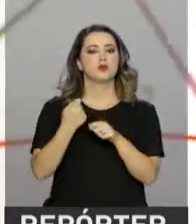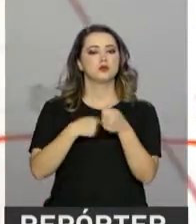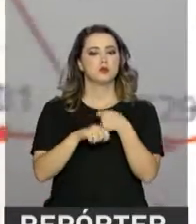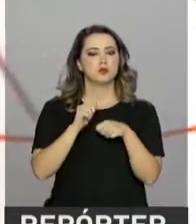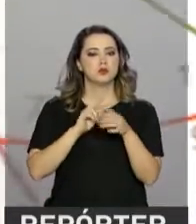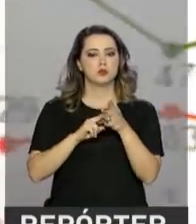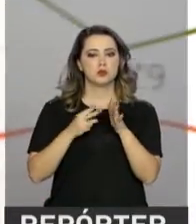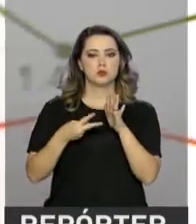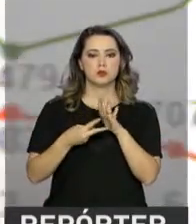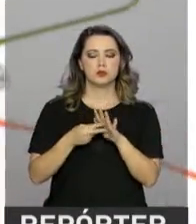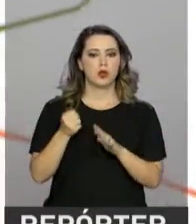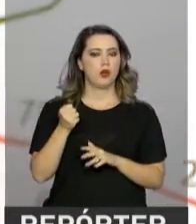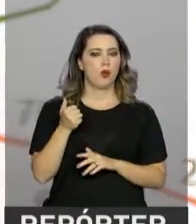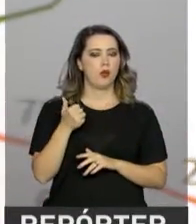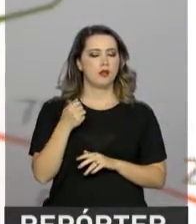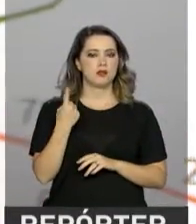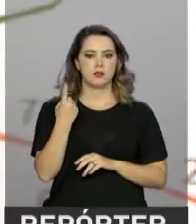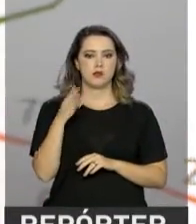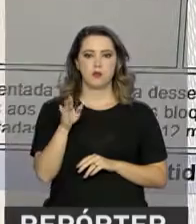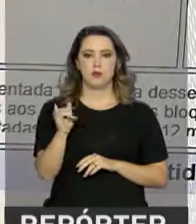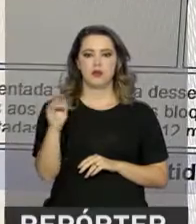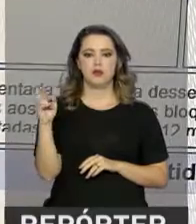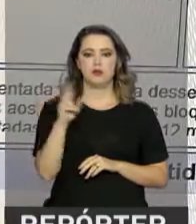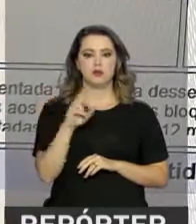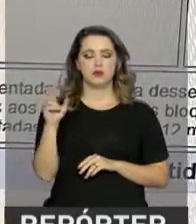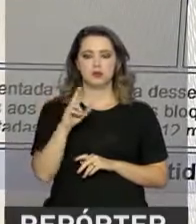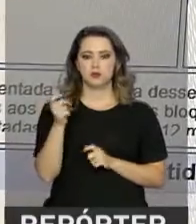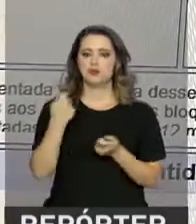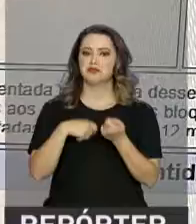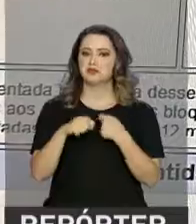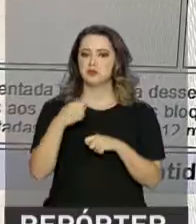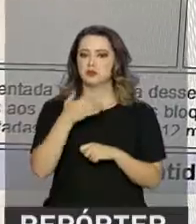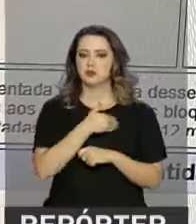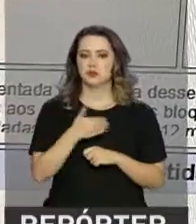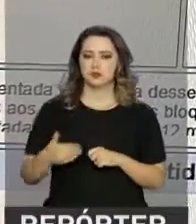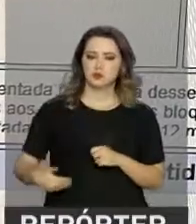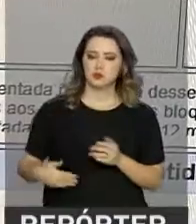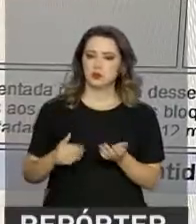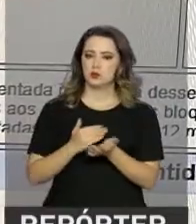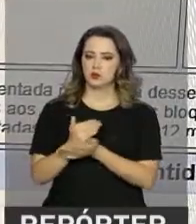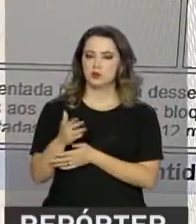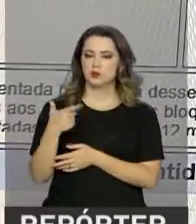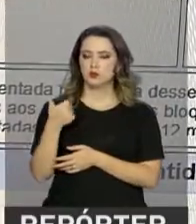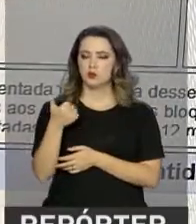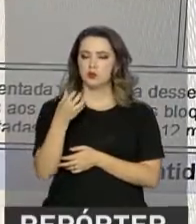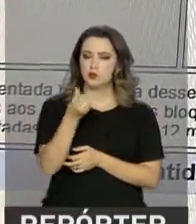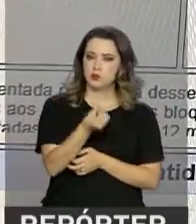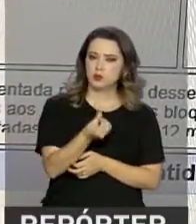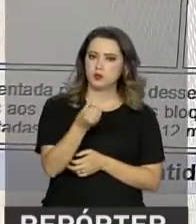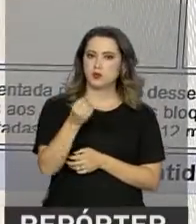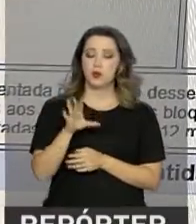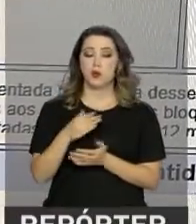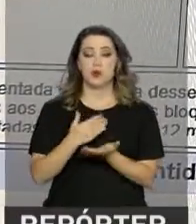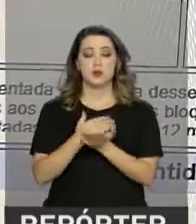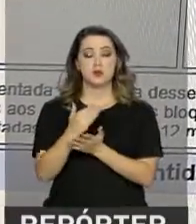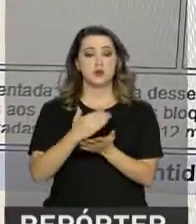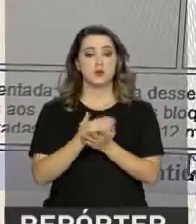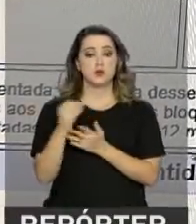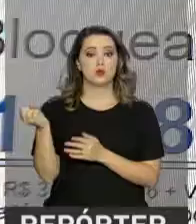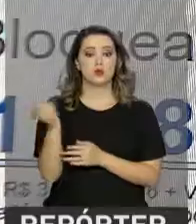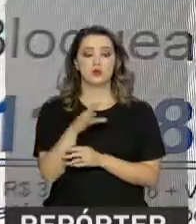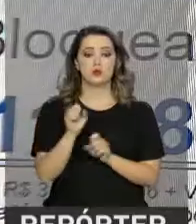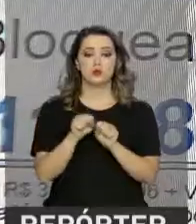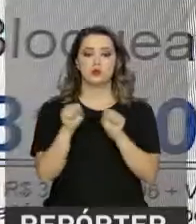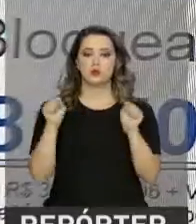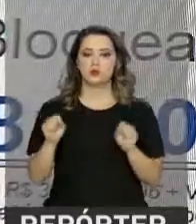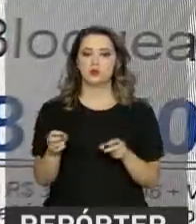economia de quase R$1 bilhão aos cofres públicos desde 2016, quando foi adotado o novo sistema